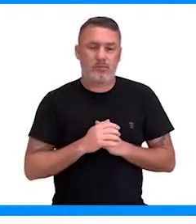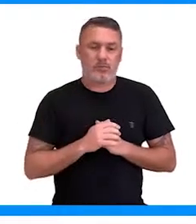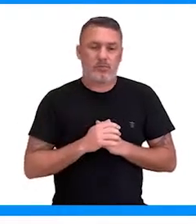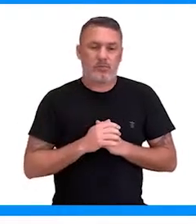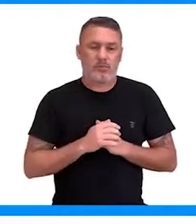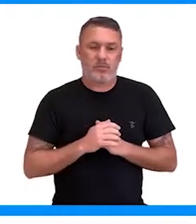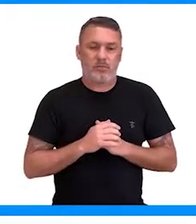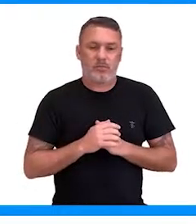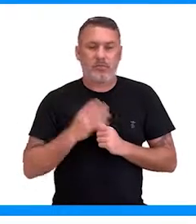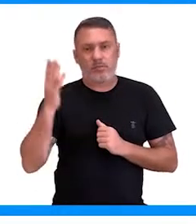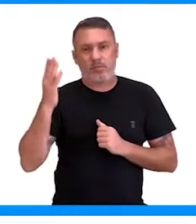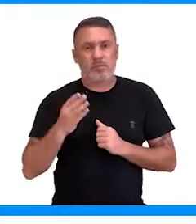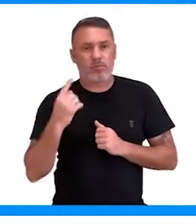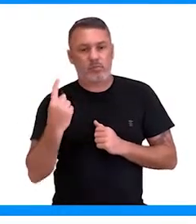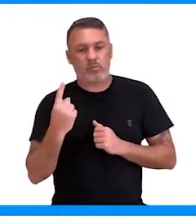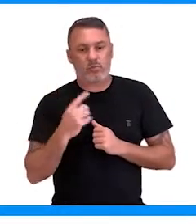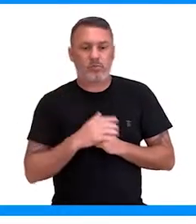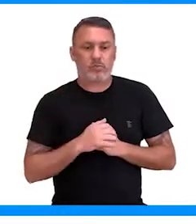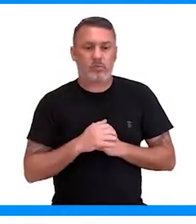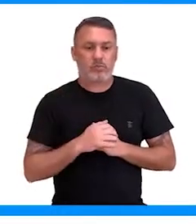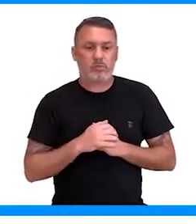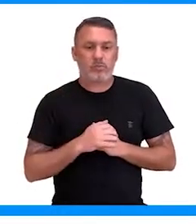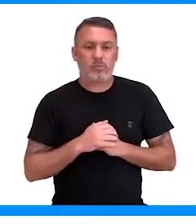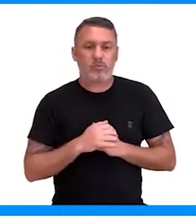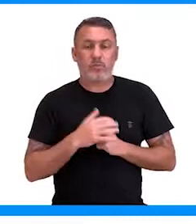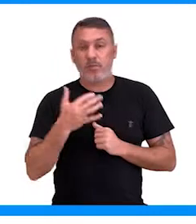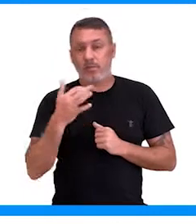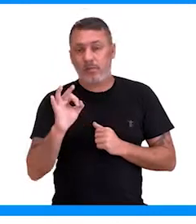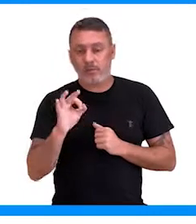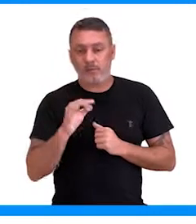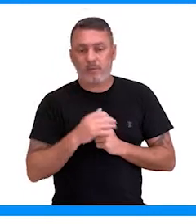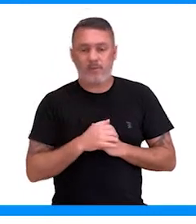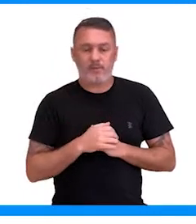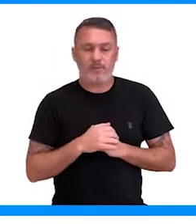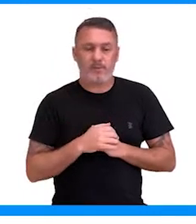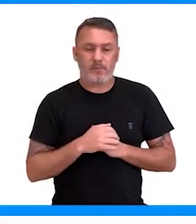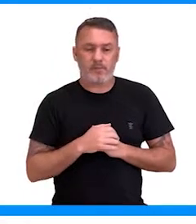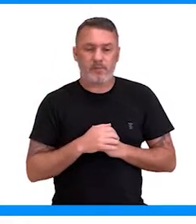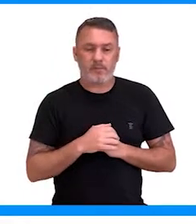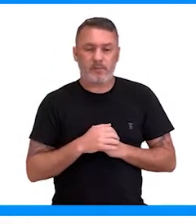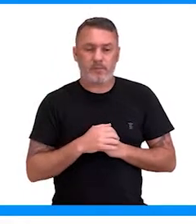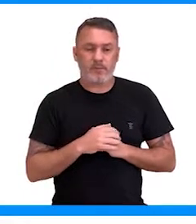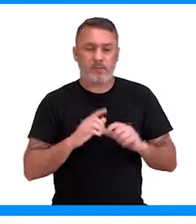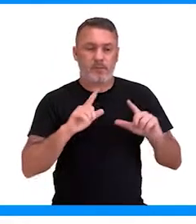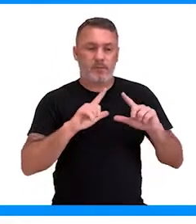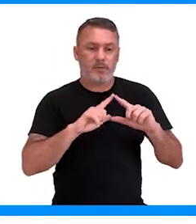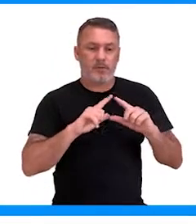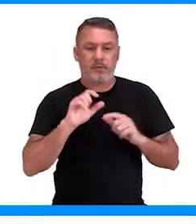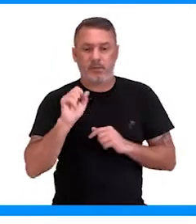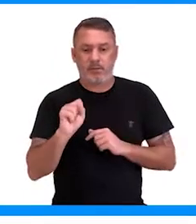90 graus é 1. G igual a 10